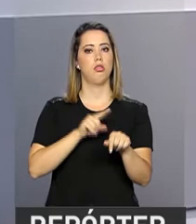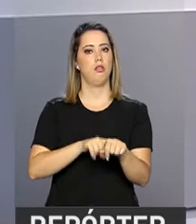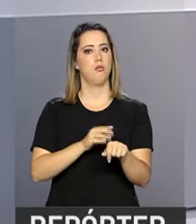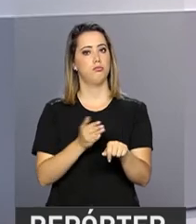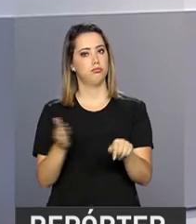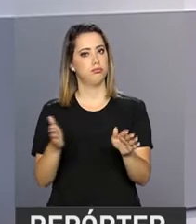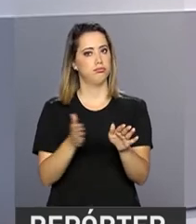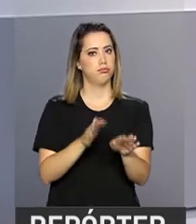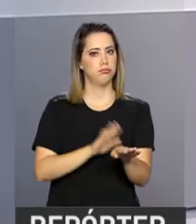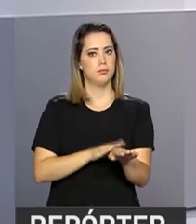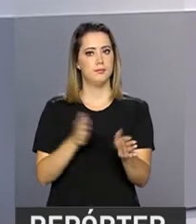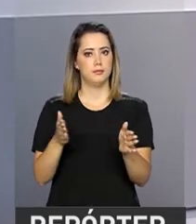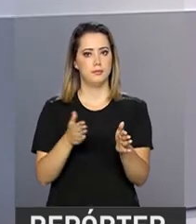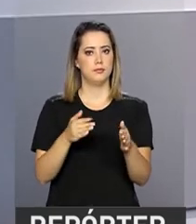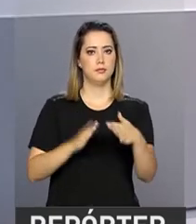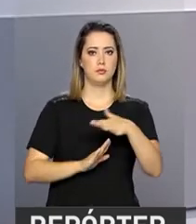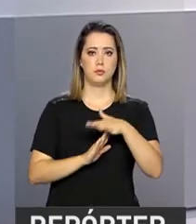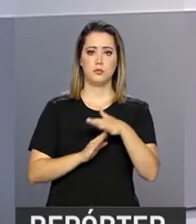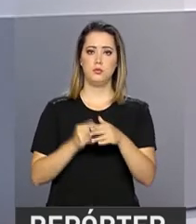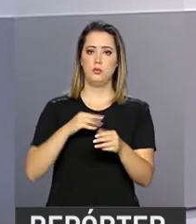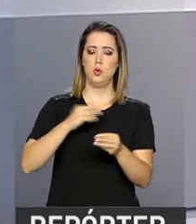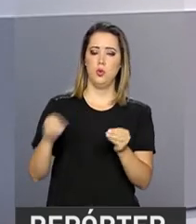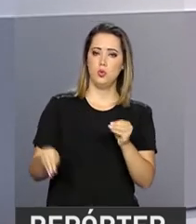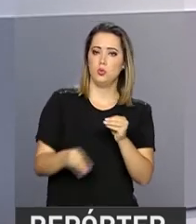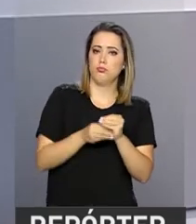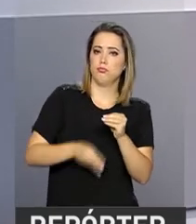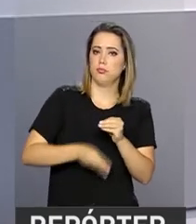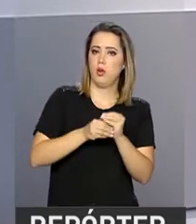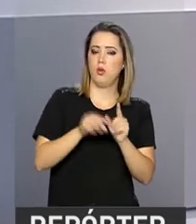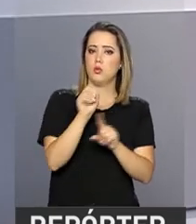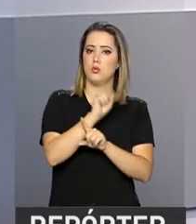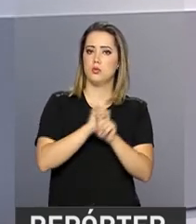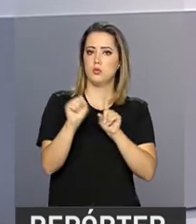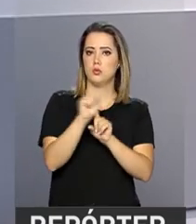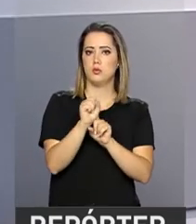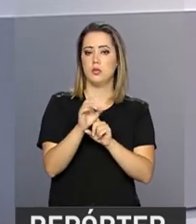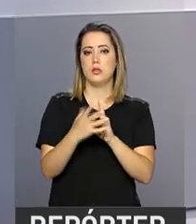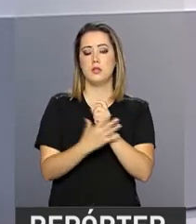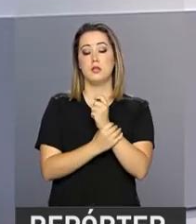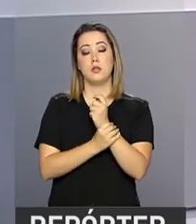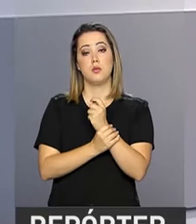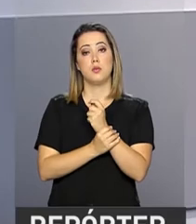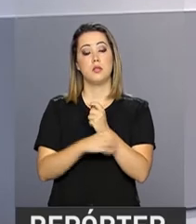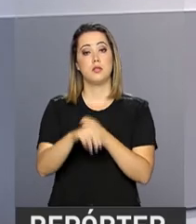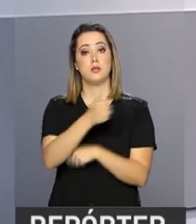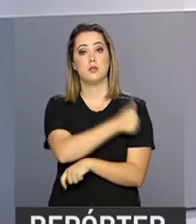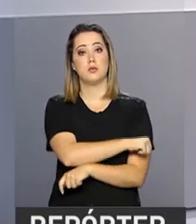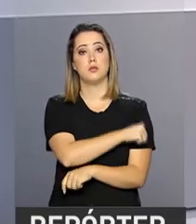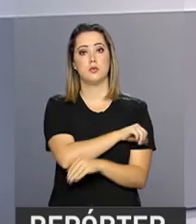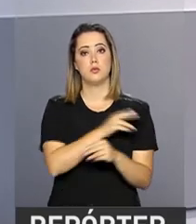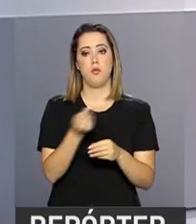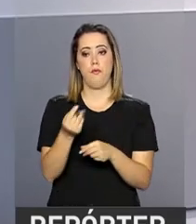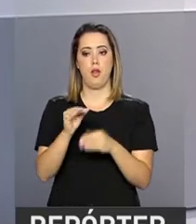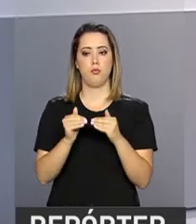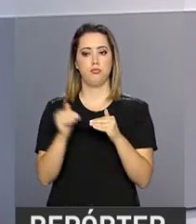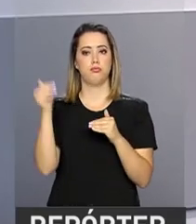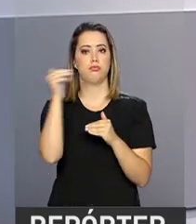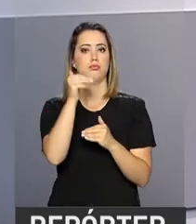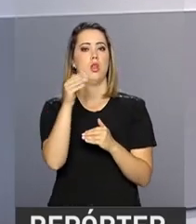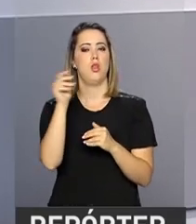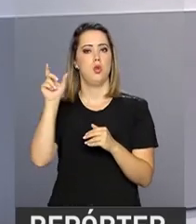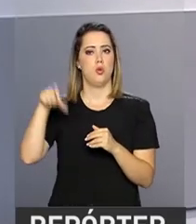temporária e integra uma série de ações sociais do Plano de Segurança do Rio de Janeiro. Esse aumento do benefício deve